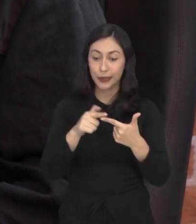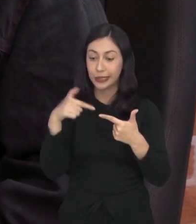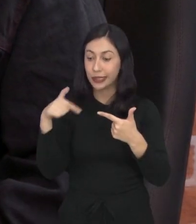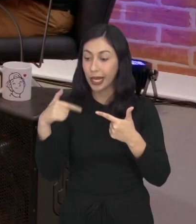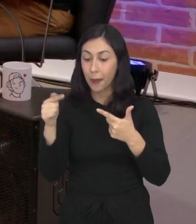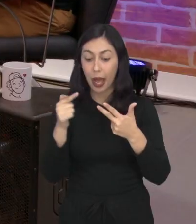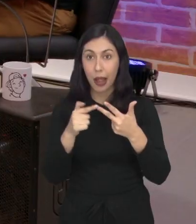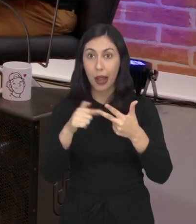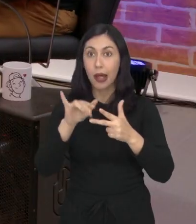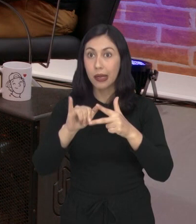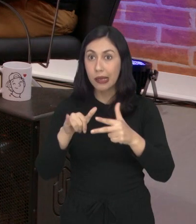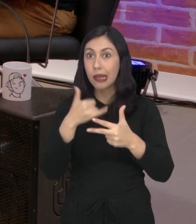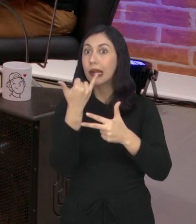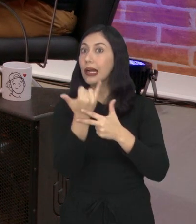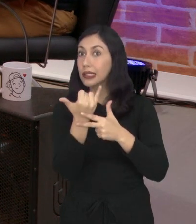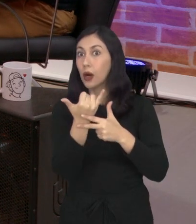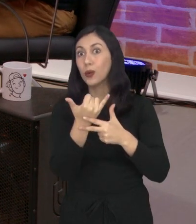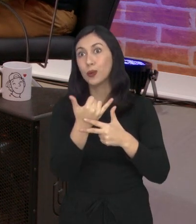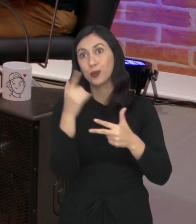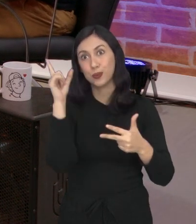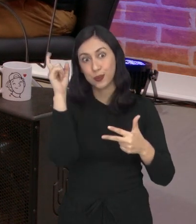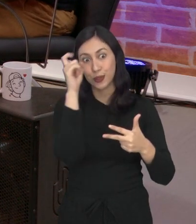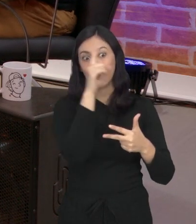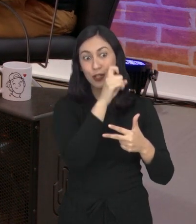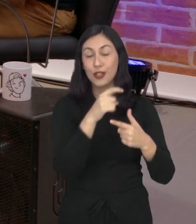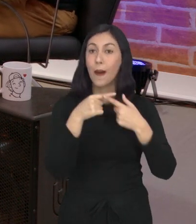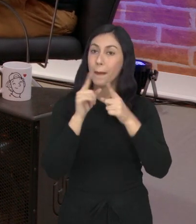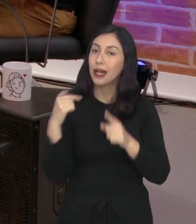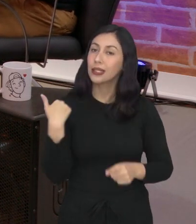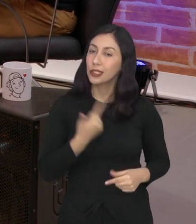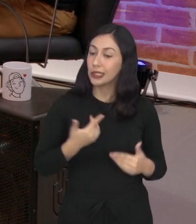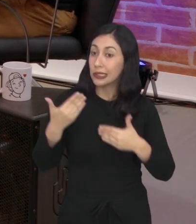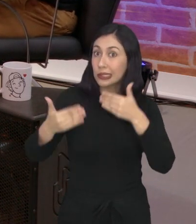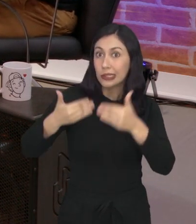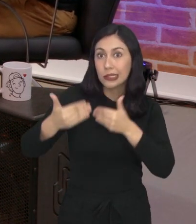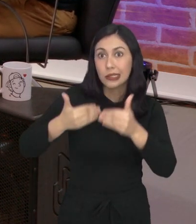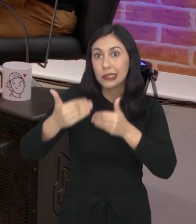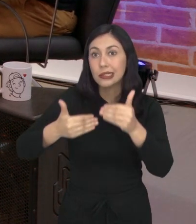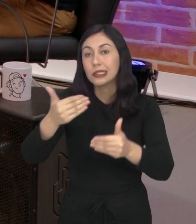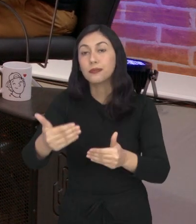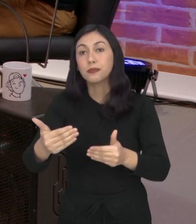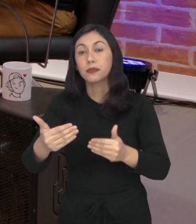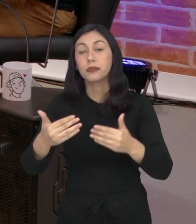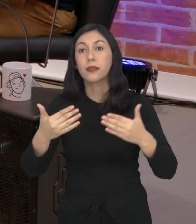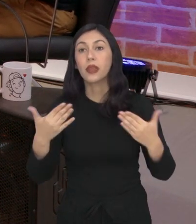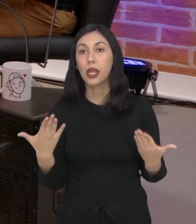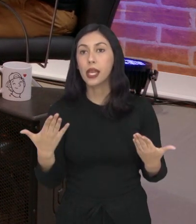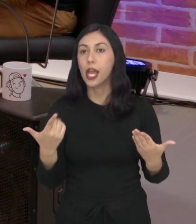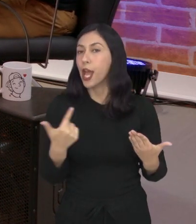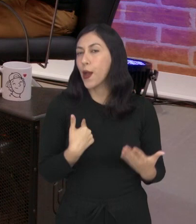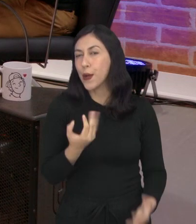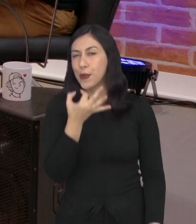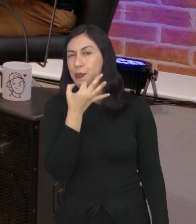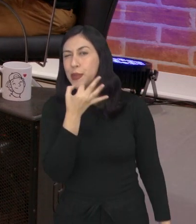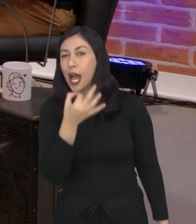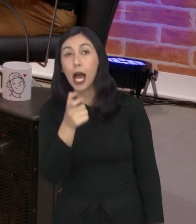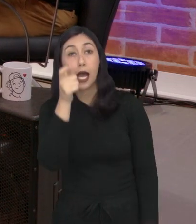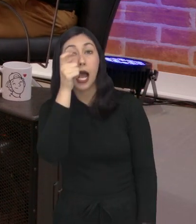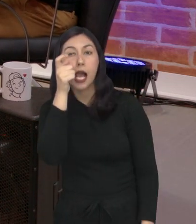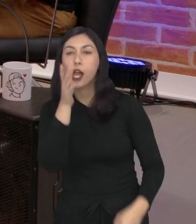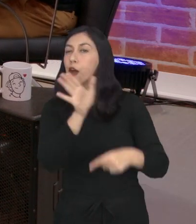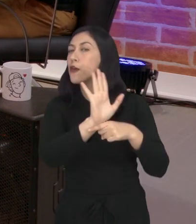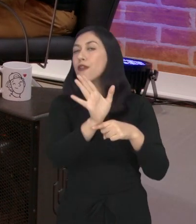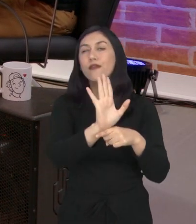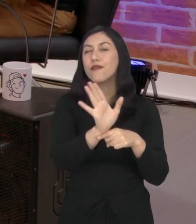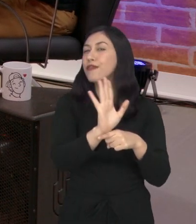ficava um pouco pesado. Mas dava para ir, estávamos indo com isso, correndo e tal. E aí nessa época eu fazia crítica, assistia o filme, ia lá,